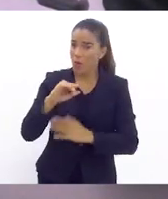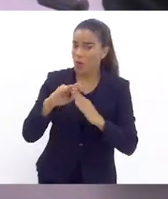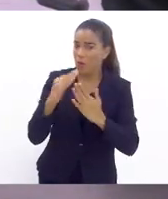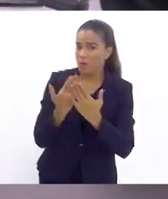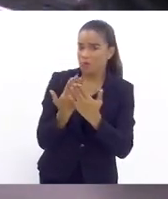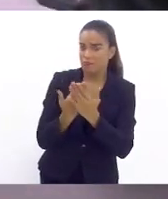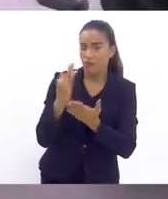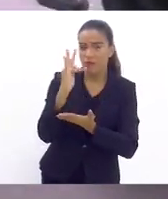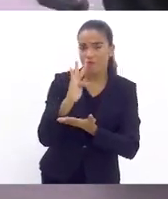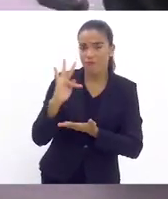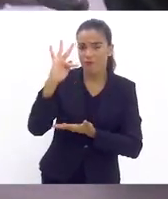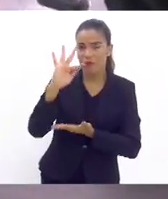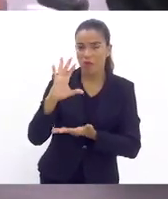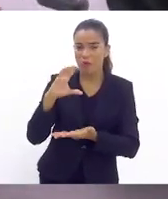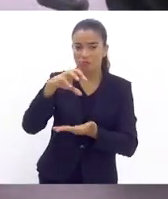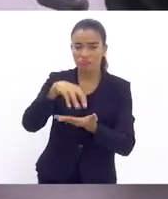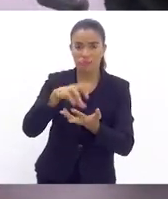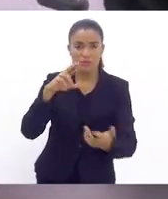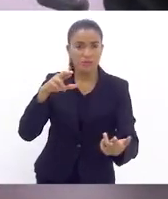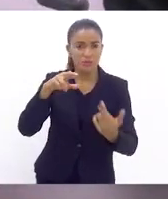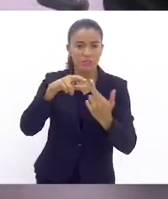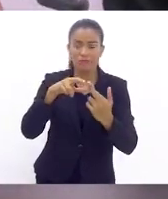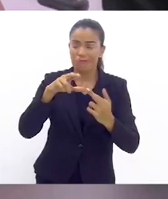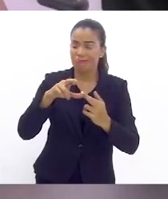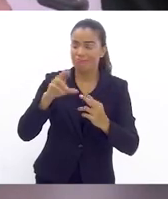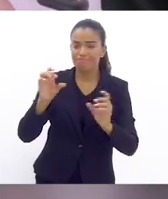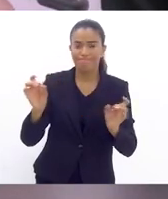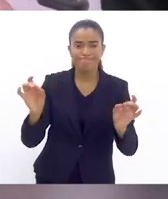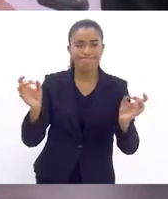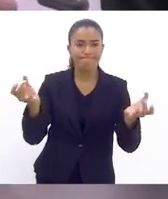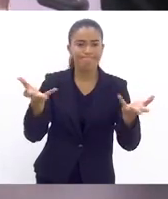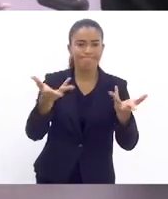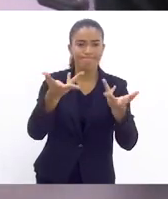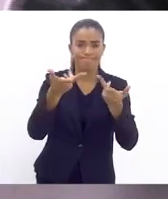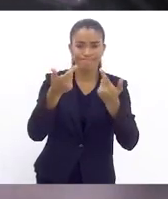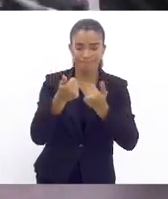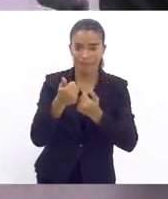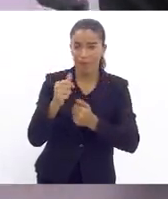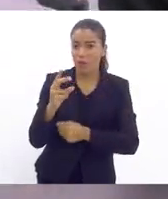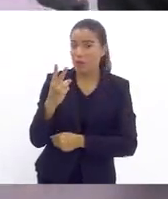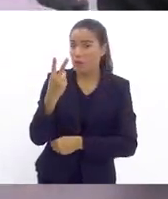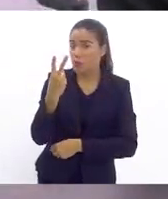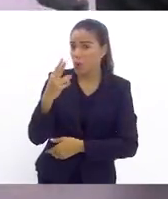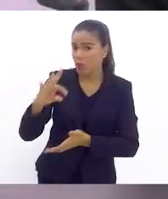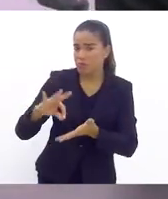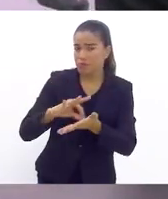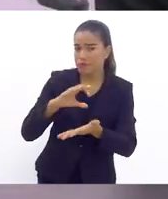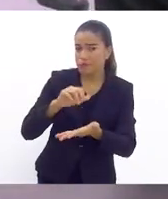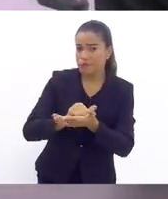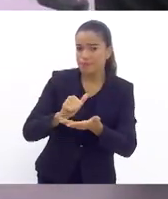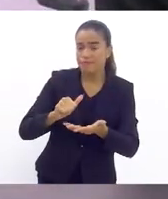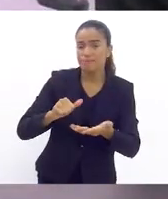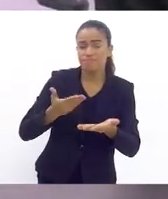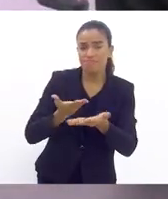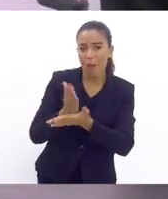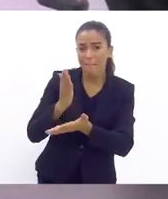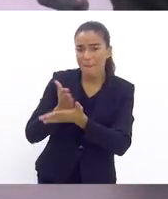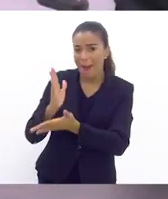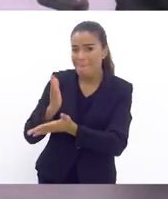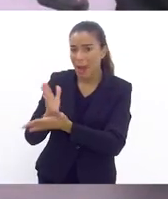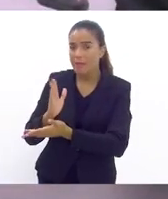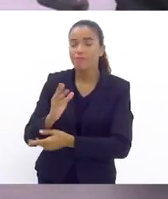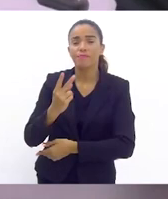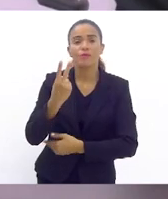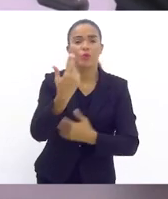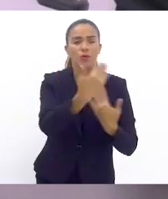um centro de excelência de ensino e eu sei muito bem tive duas matrículas no estado antes de fazer o